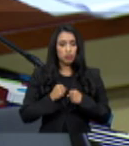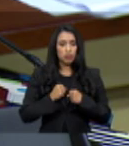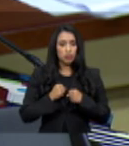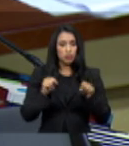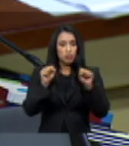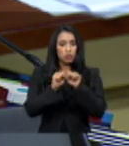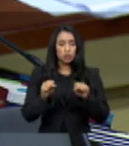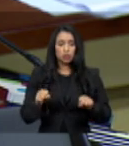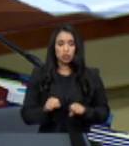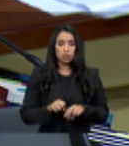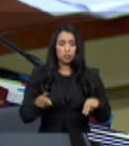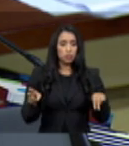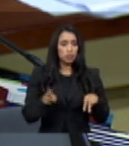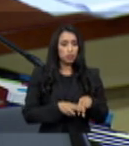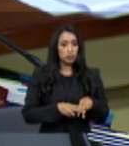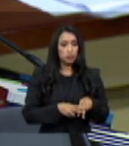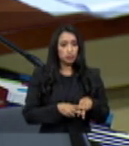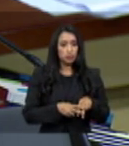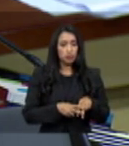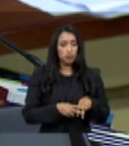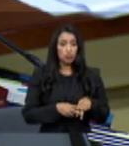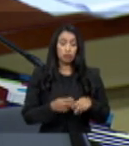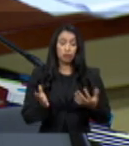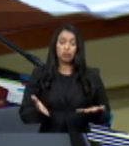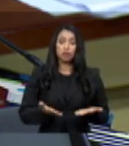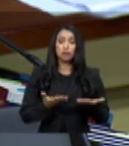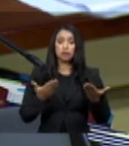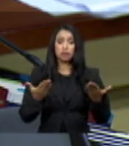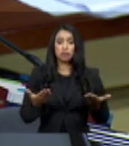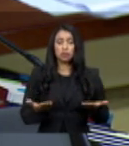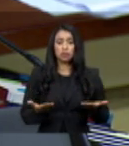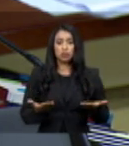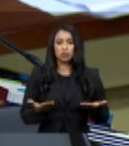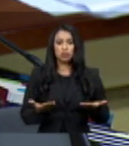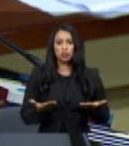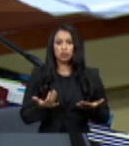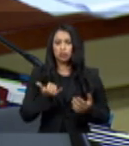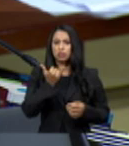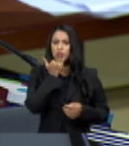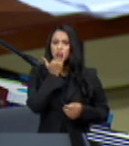coronavírus no sistema penitenciário portanto